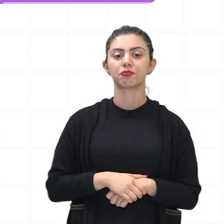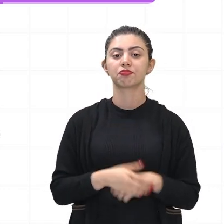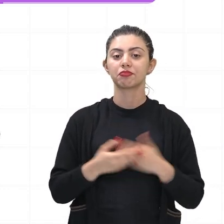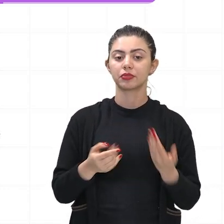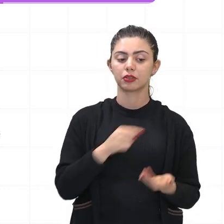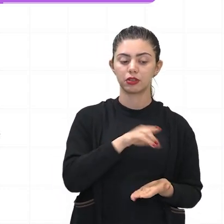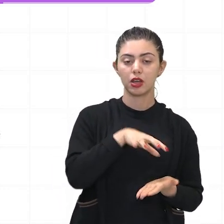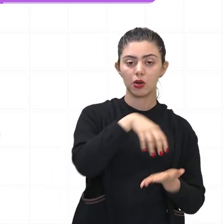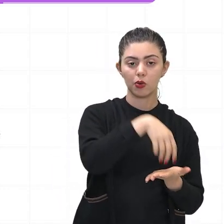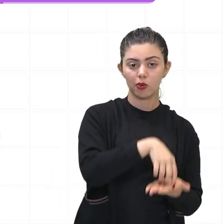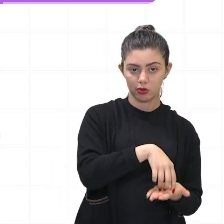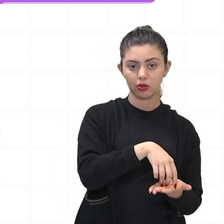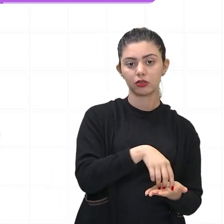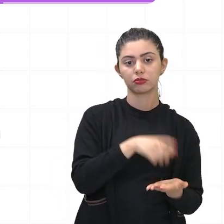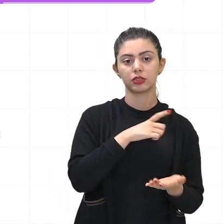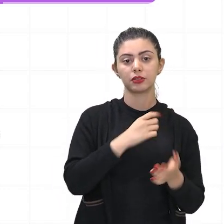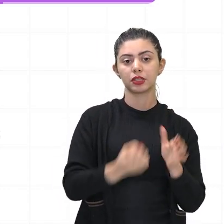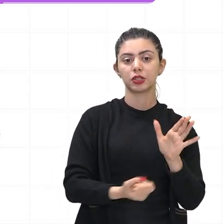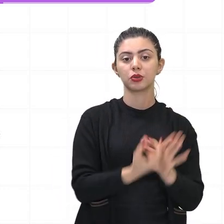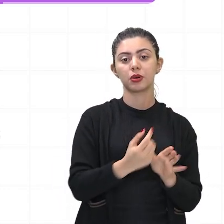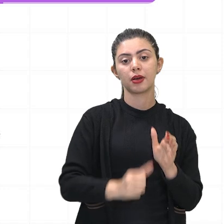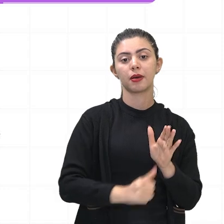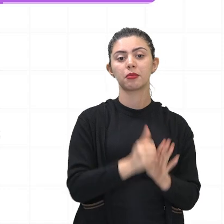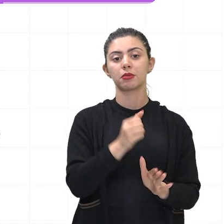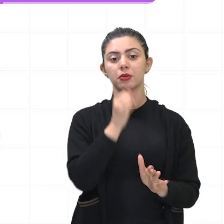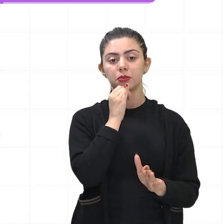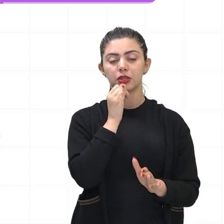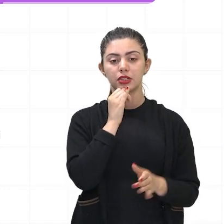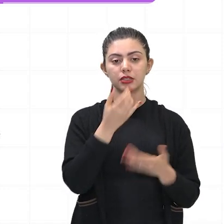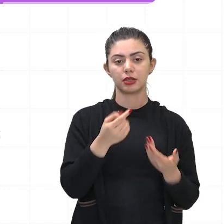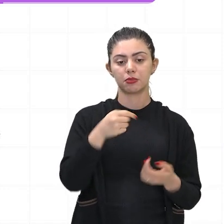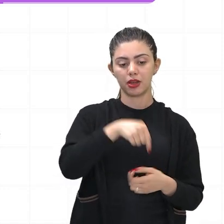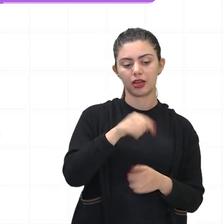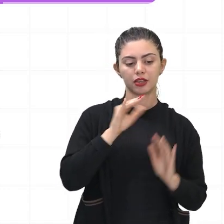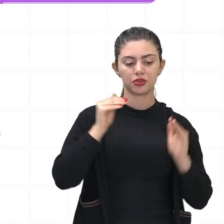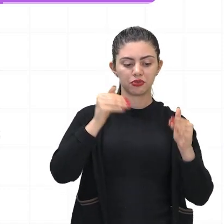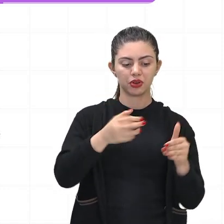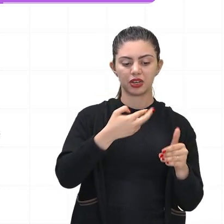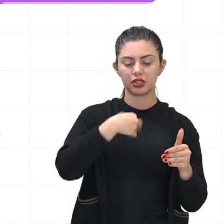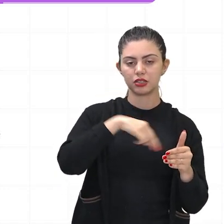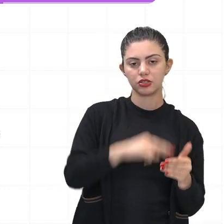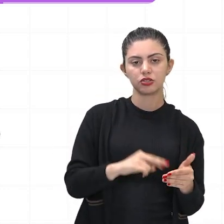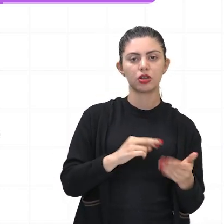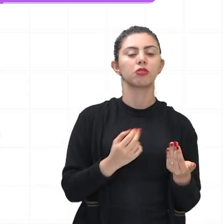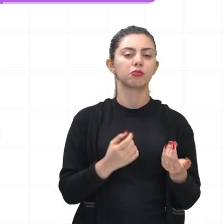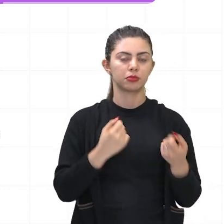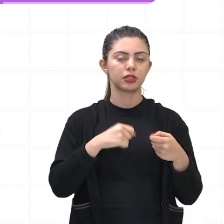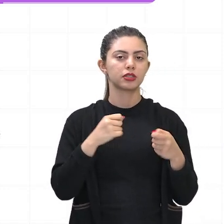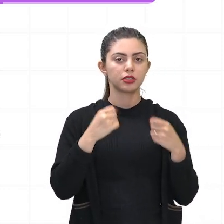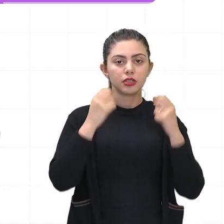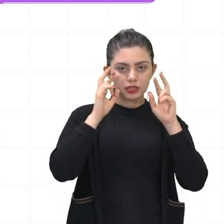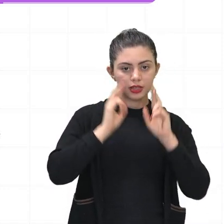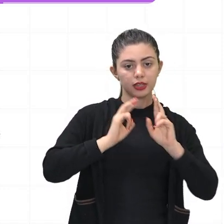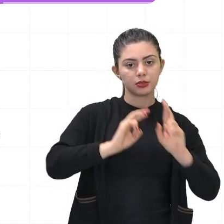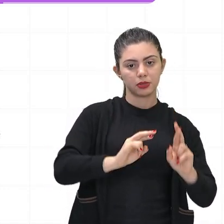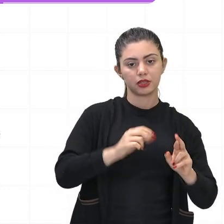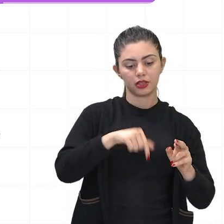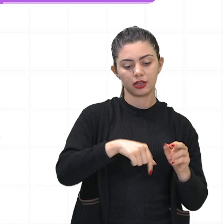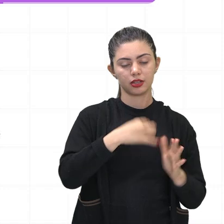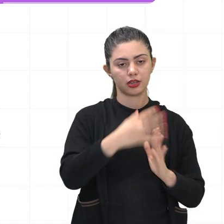Rede Amazonizar implementou a primeira cartilha de combate à intolerância religiosa na Amazônia em